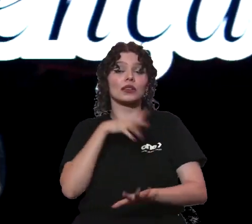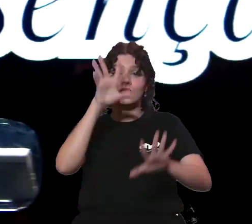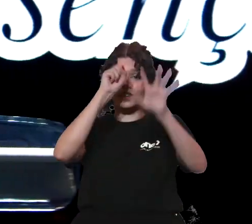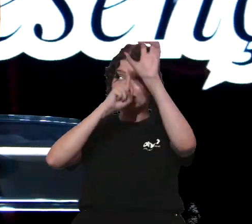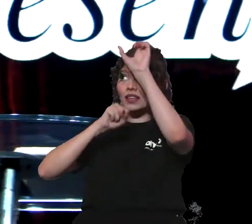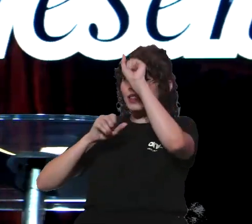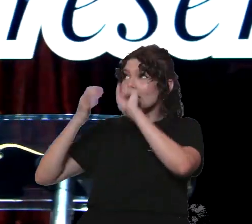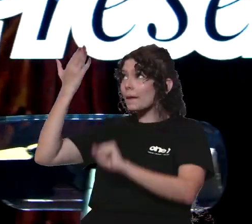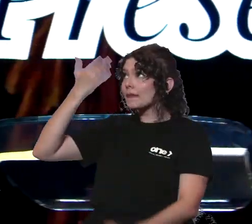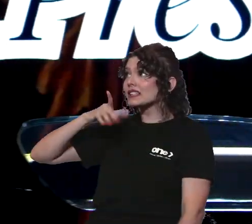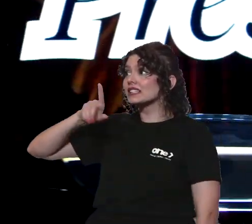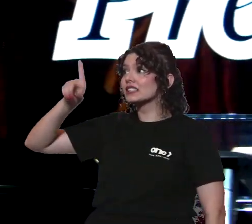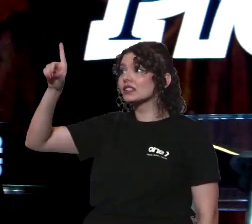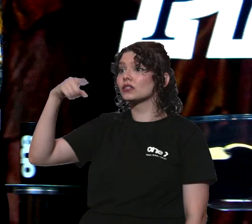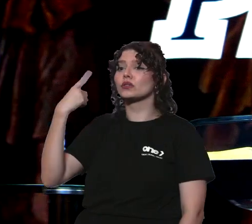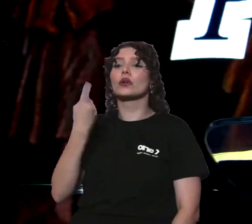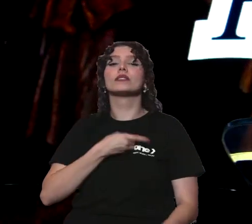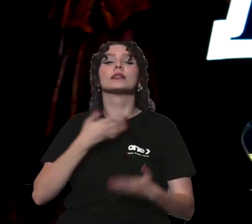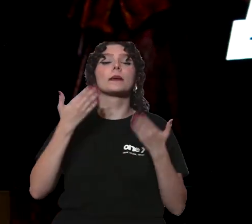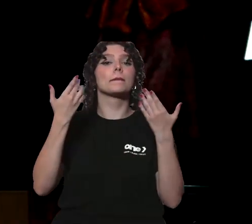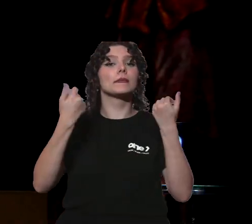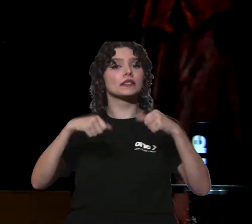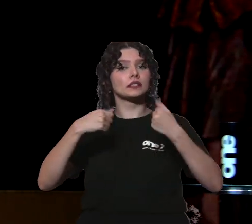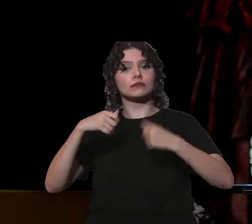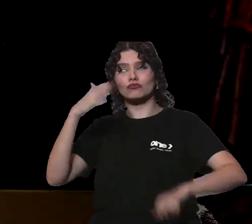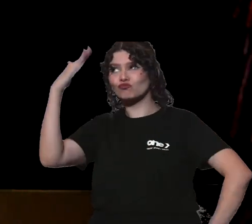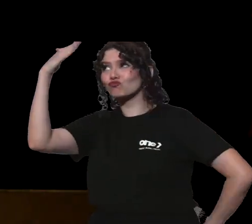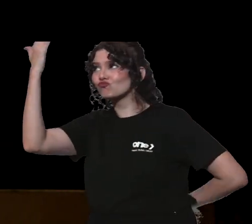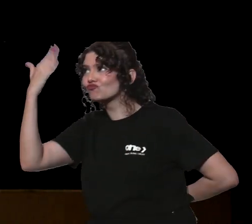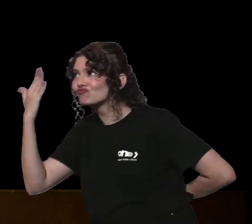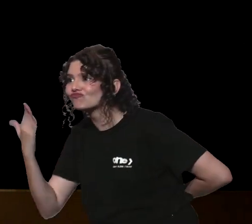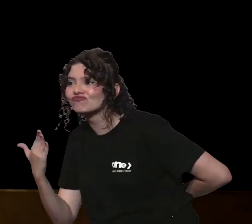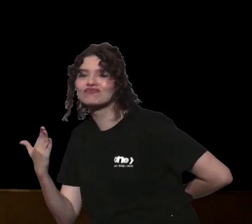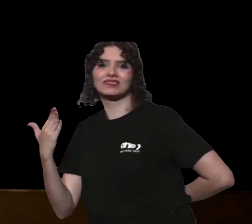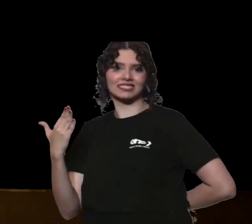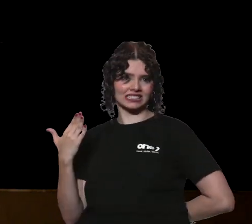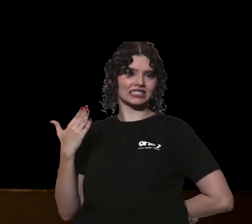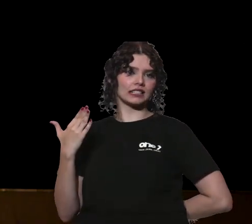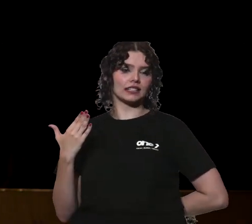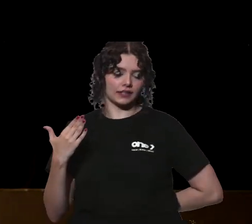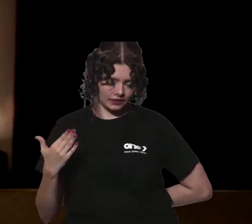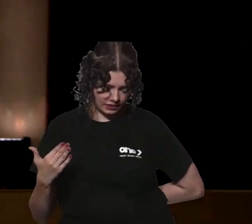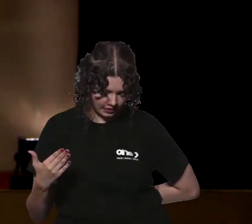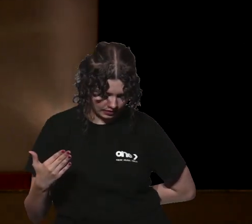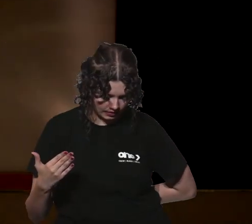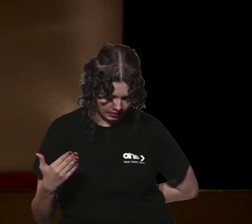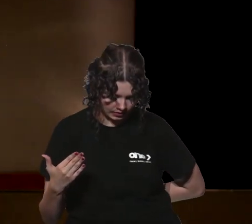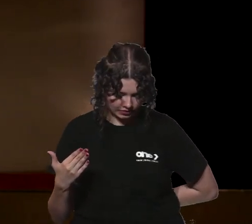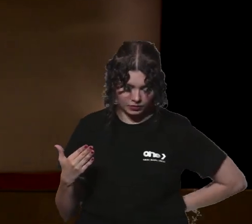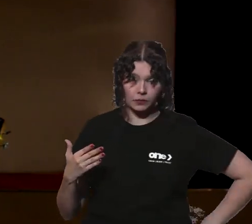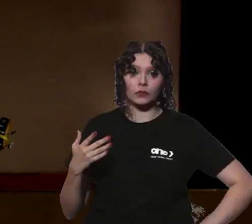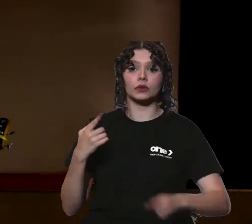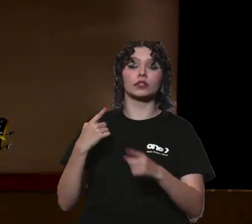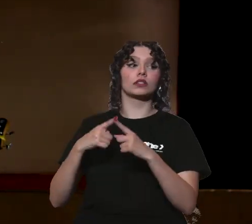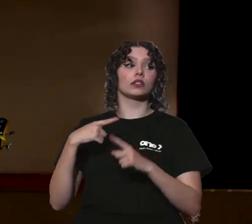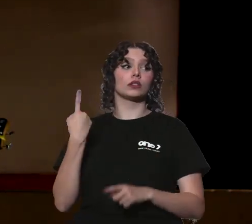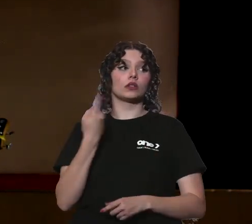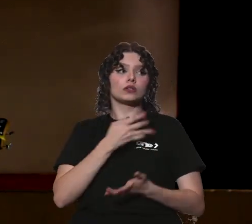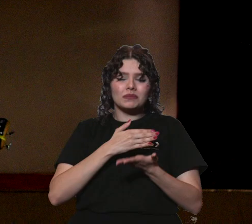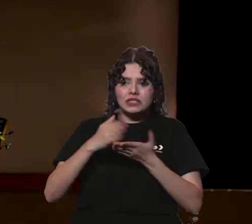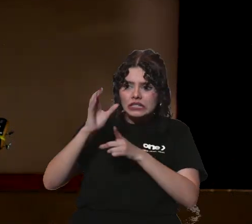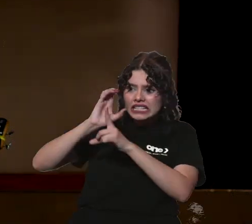nós temos que ser reverentes, ou seja, respeitosos. É por isso que começa o culto. A gente